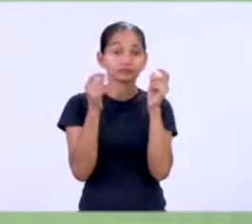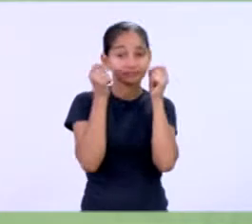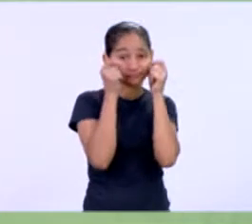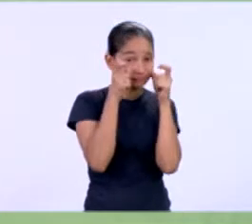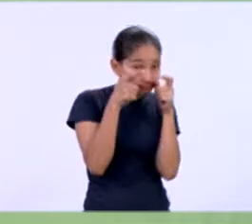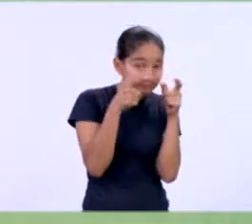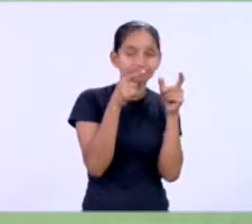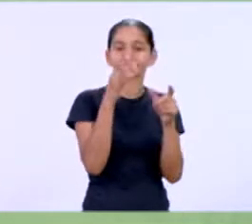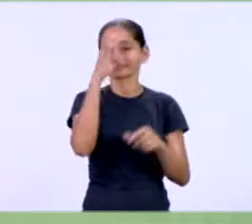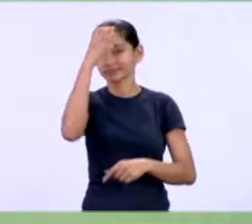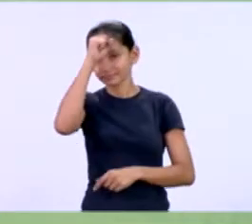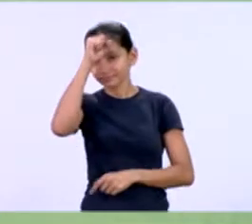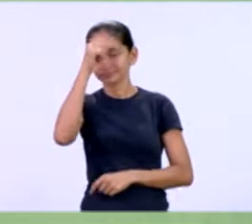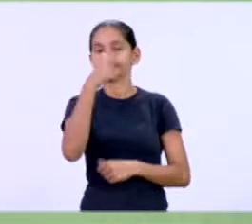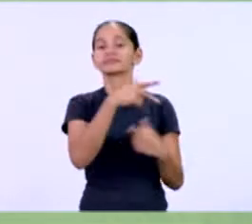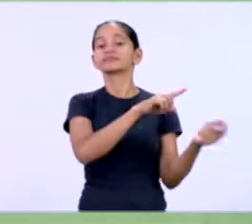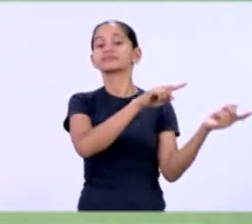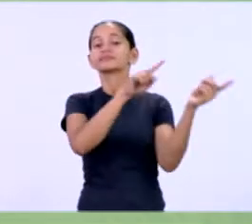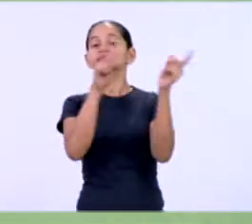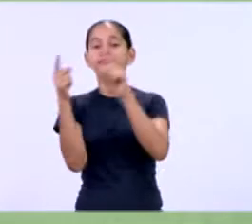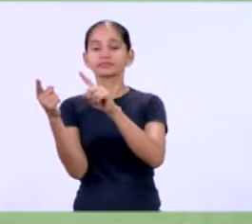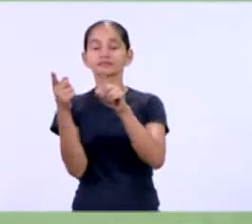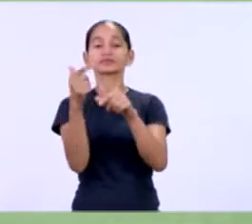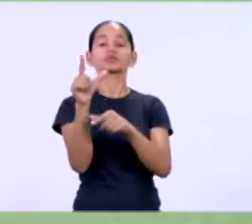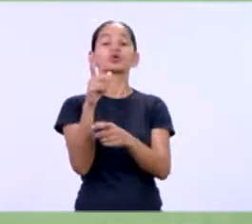interessa nesse curso. E os recursos